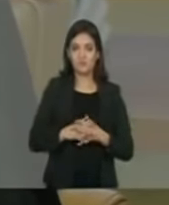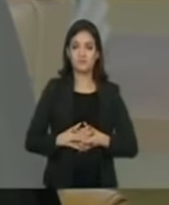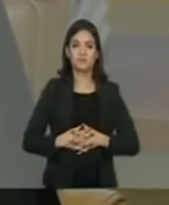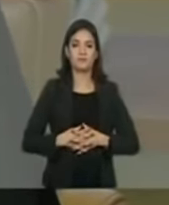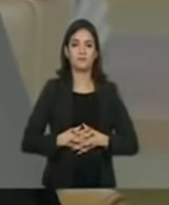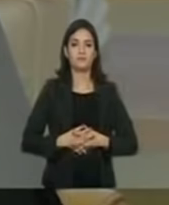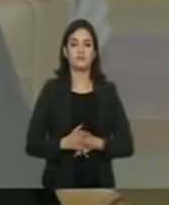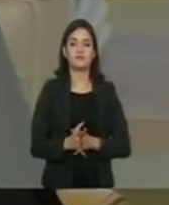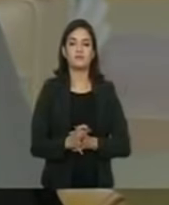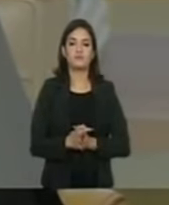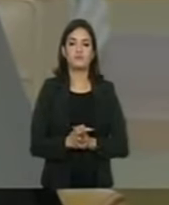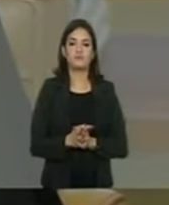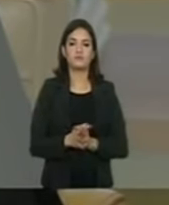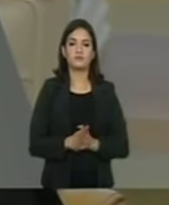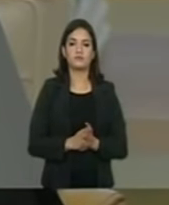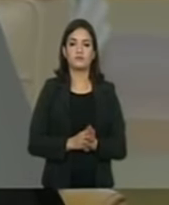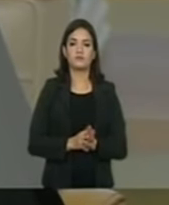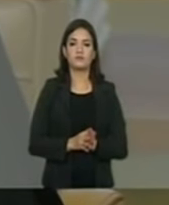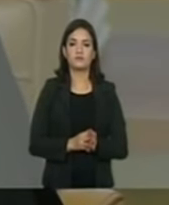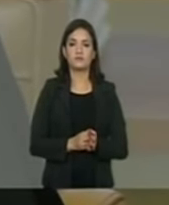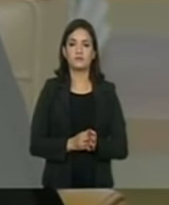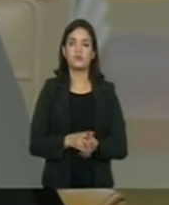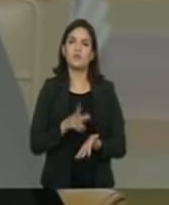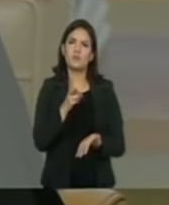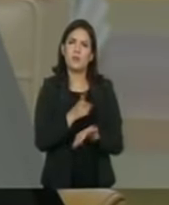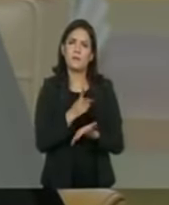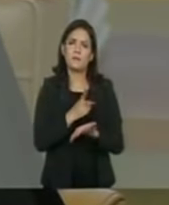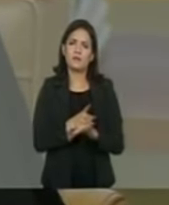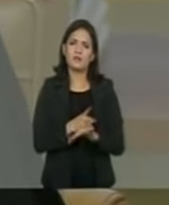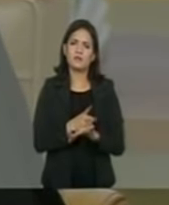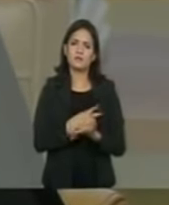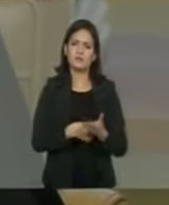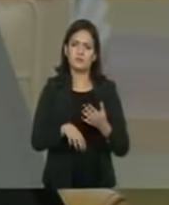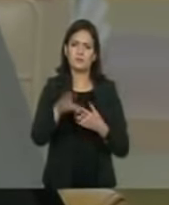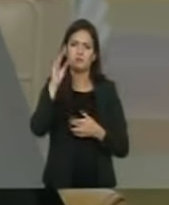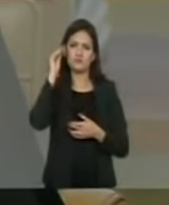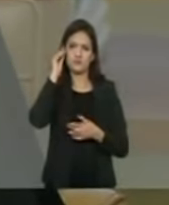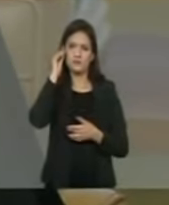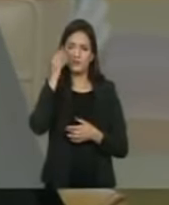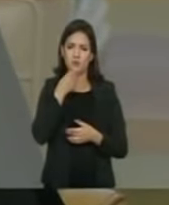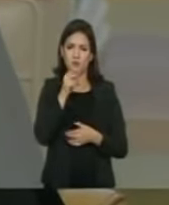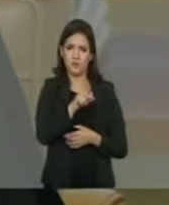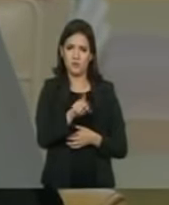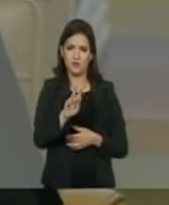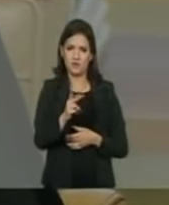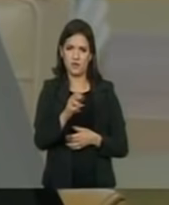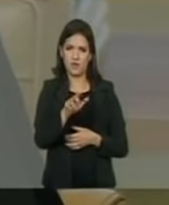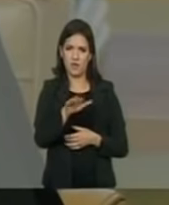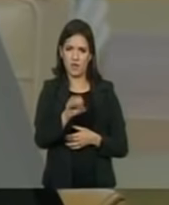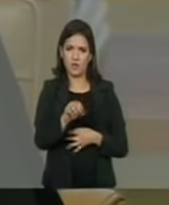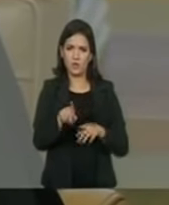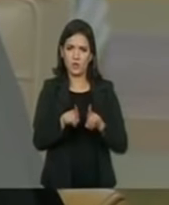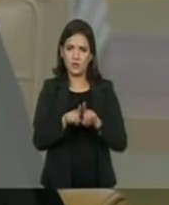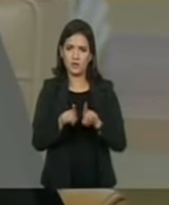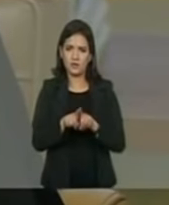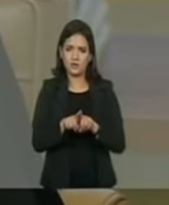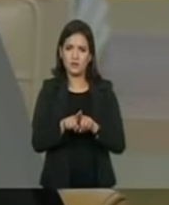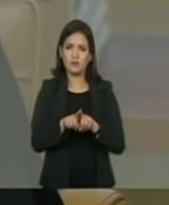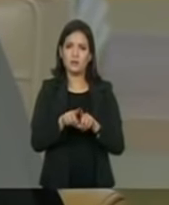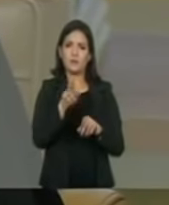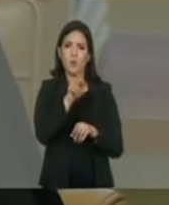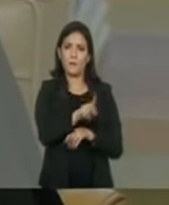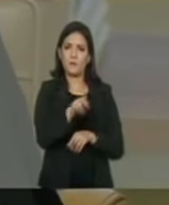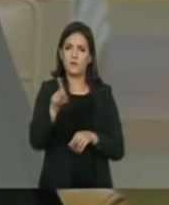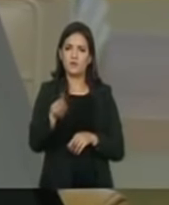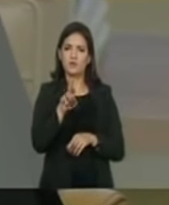essa mesma percepção percepção do saudoso professor hélio tornaghi do saudoso professor